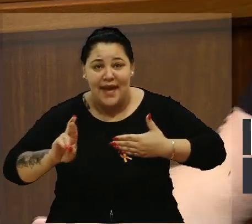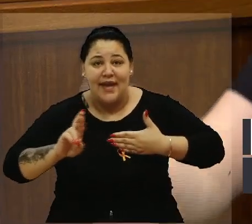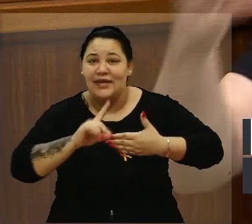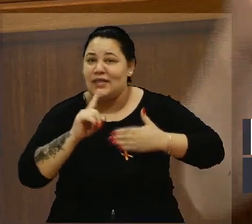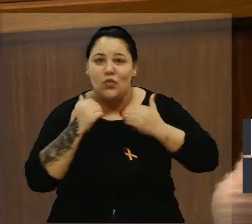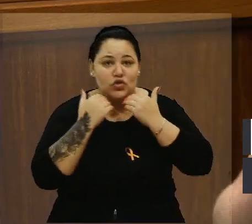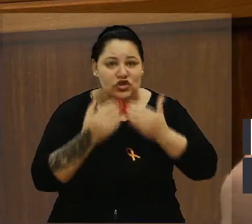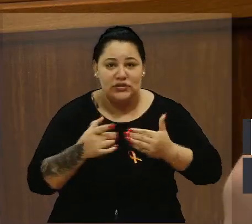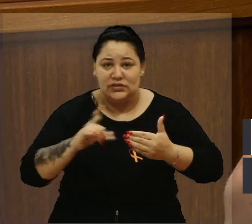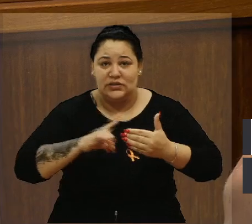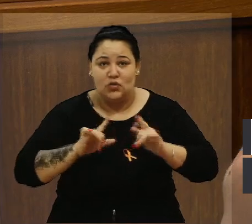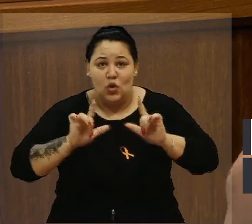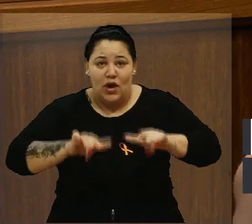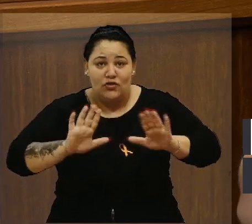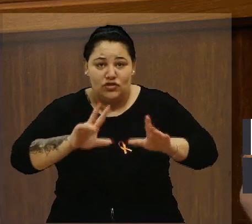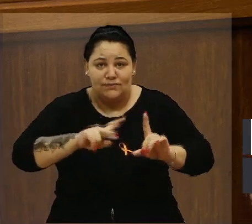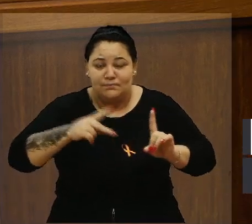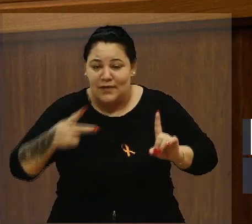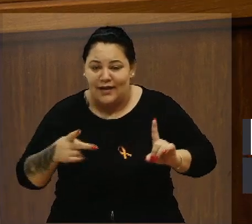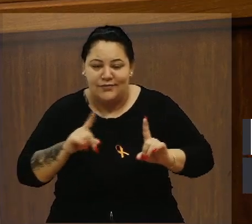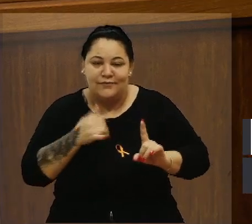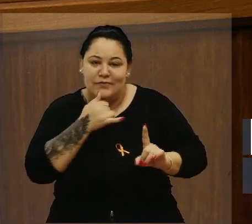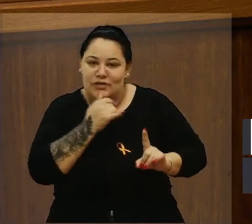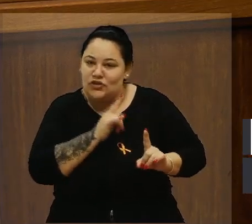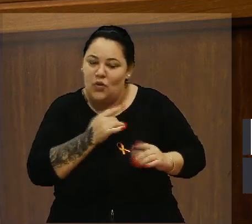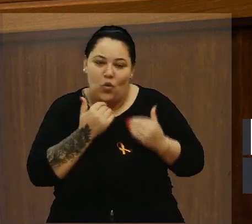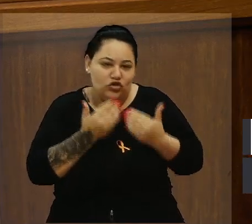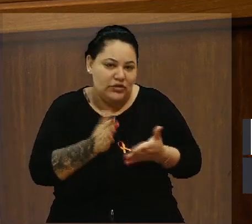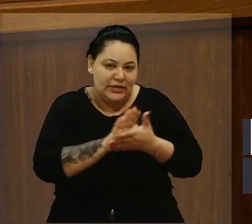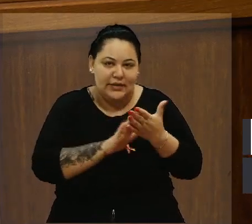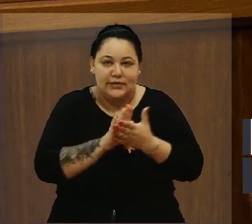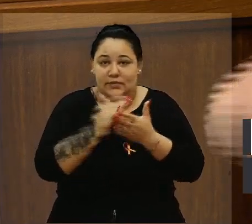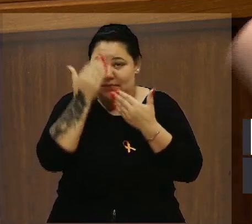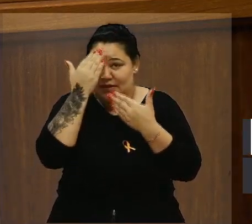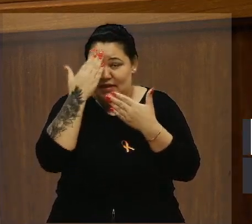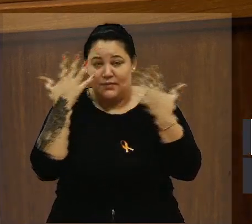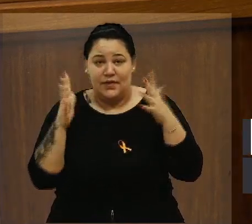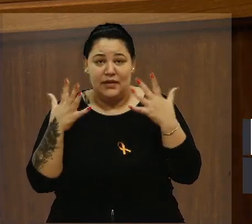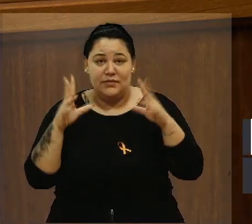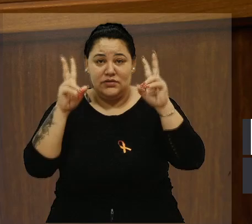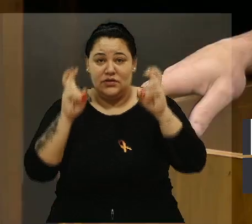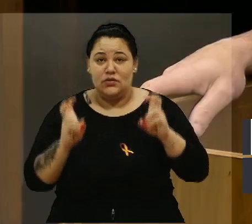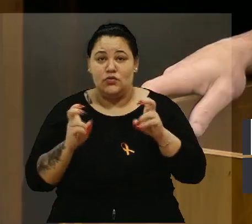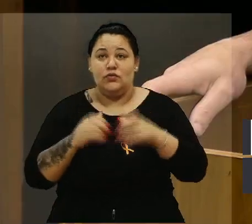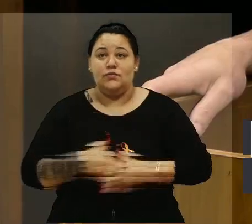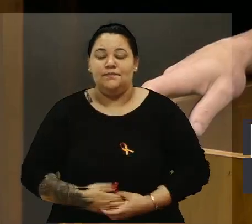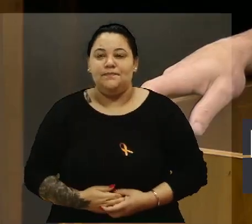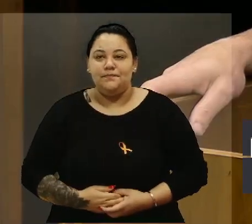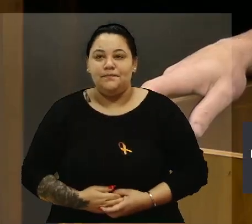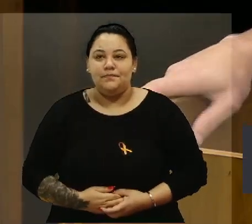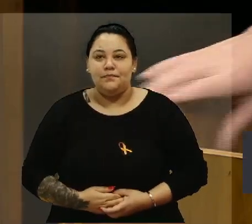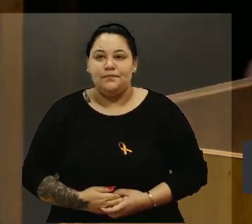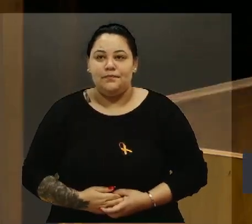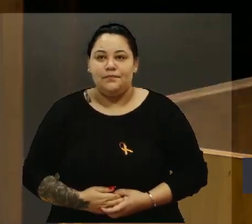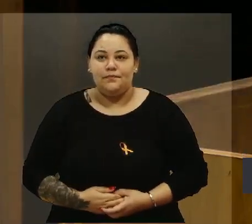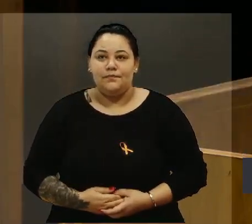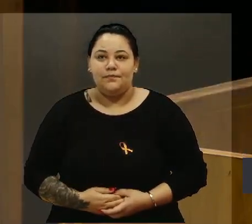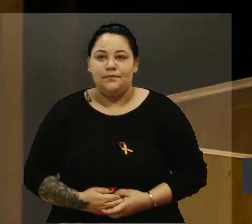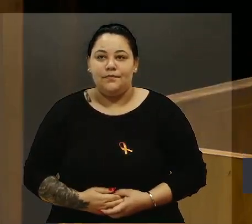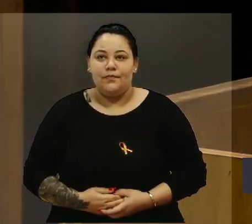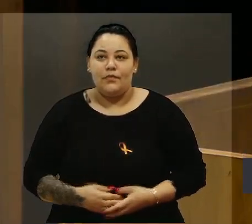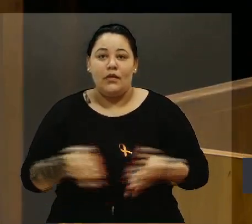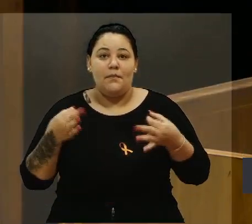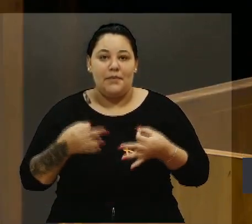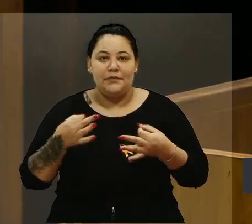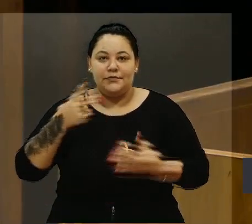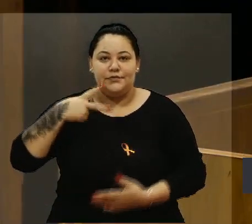é duplicado e que infelizmente não funciona. Obrigado e parabéns pelo tema, vereador Wagner. Perfeito, vereador Cláudio. É isso. Eu